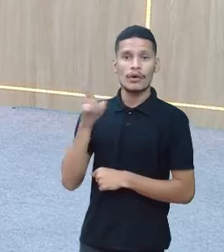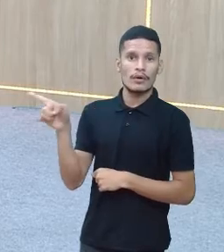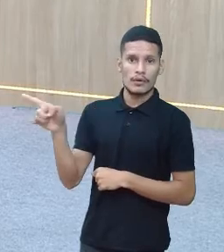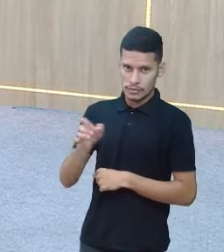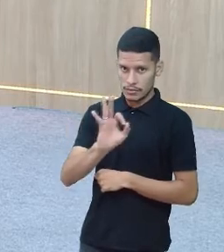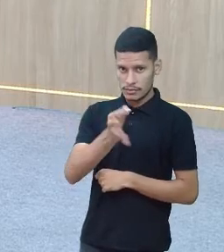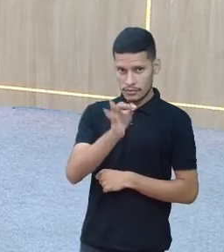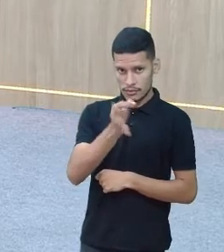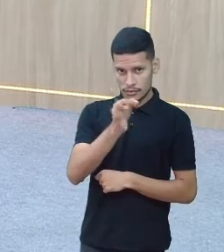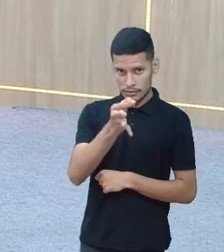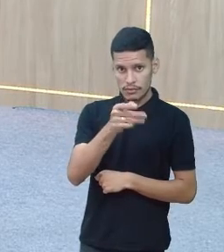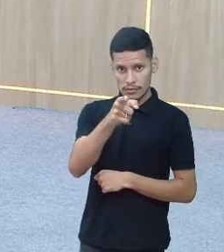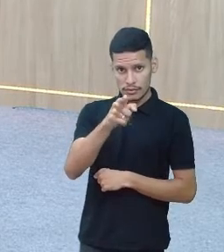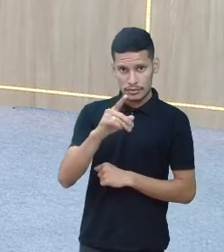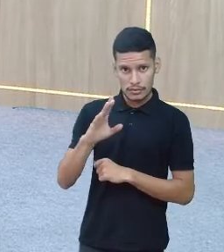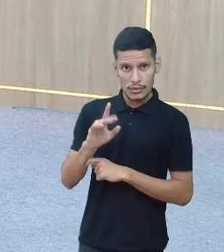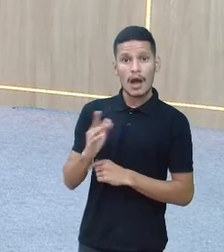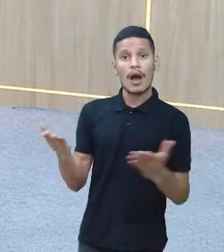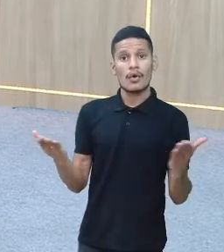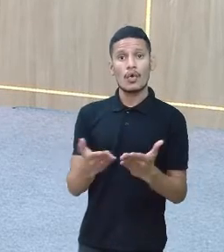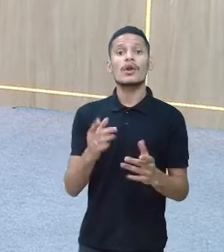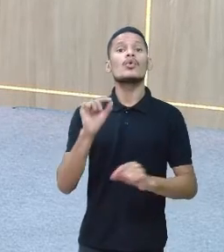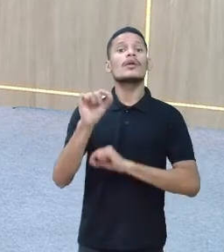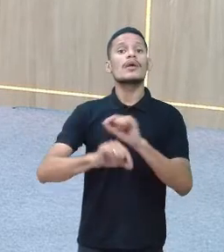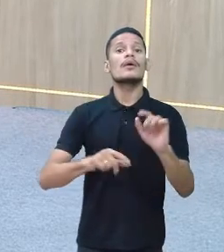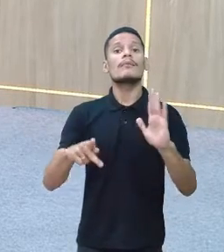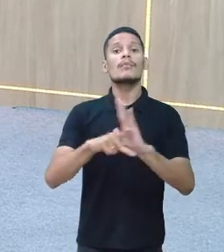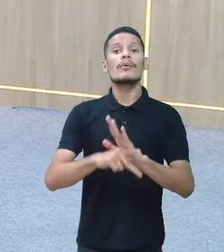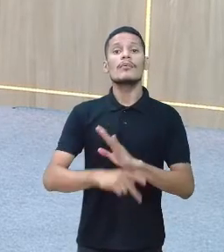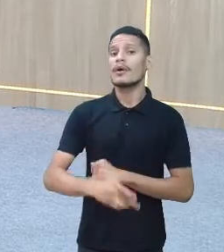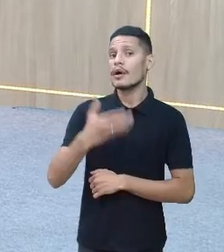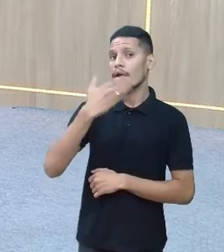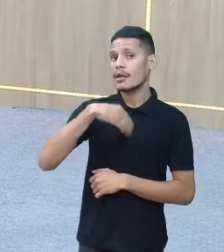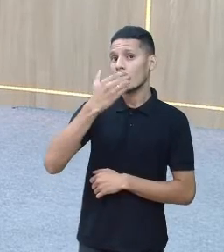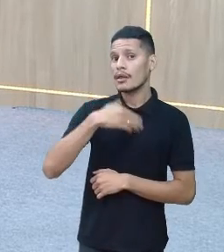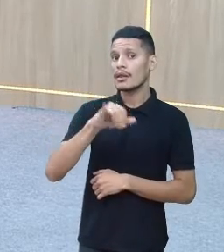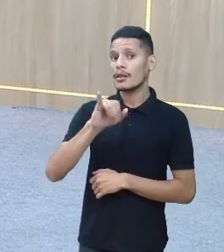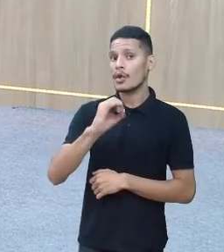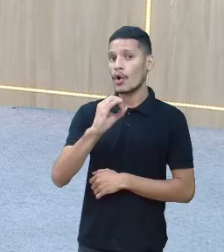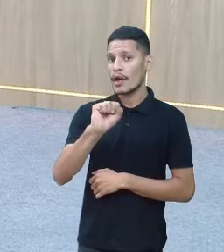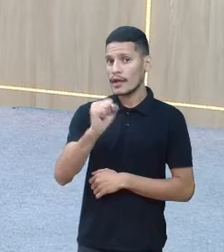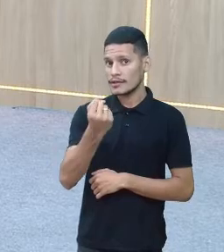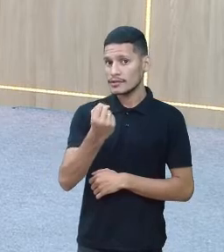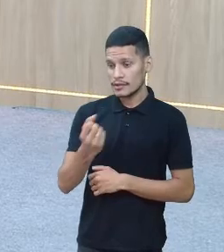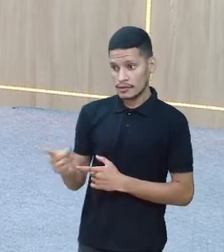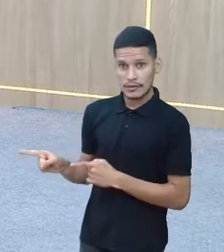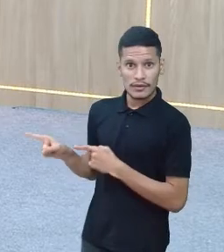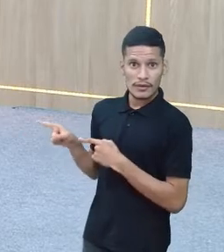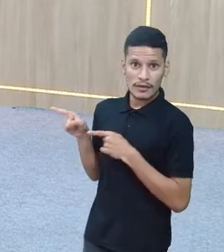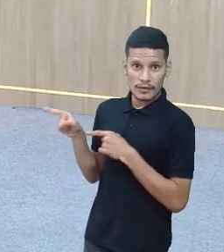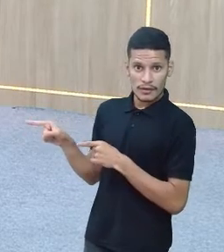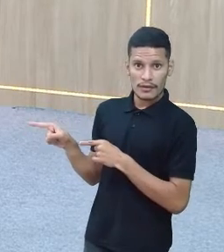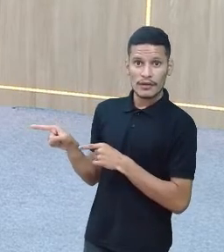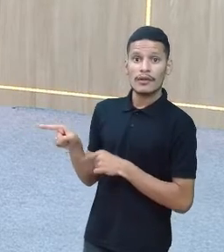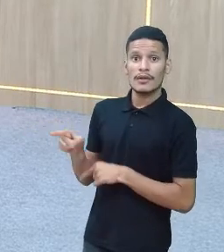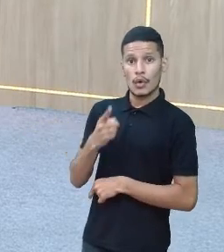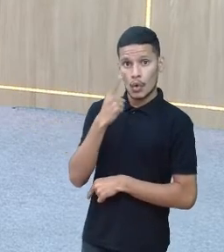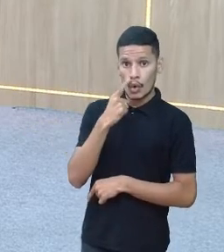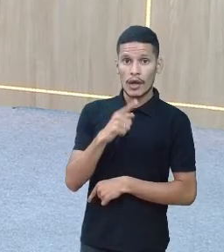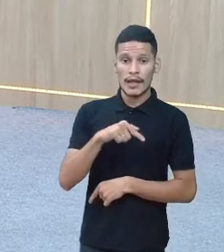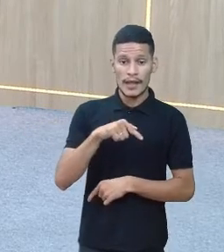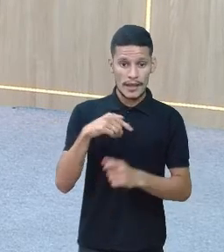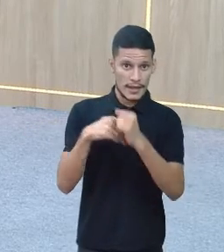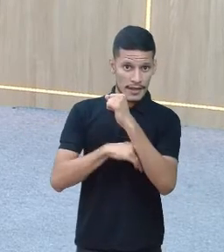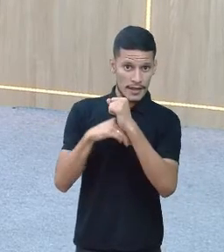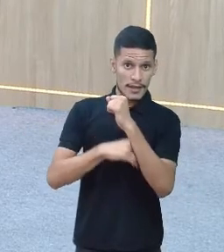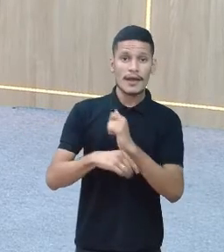Boa! Coloca aí agora, pai, o do iOS. Esses QR Codes aí,